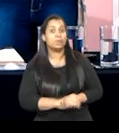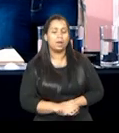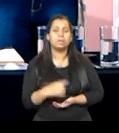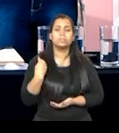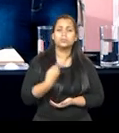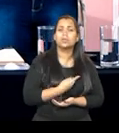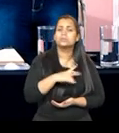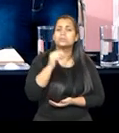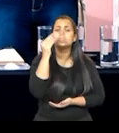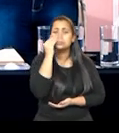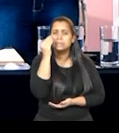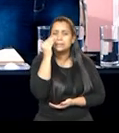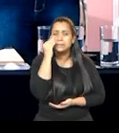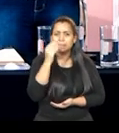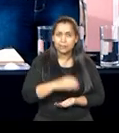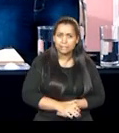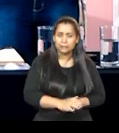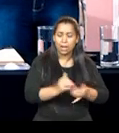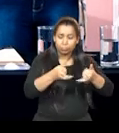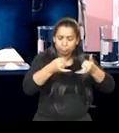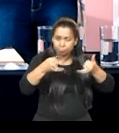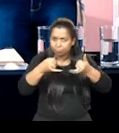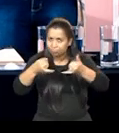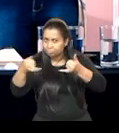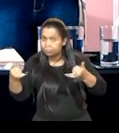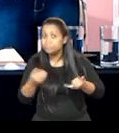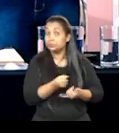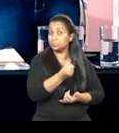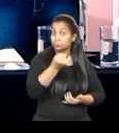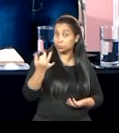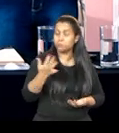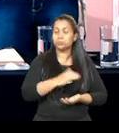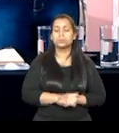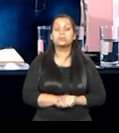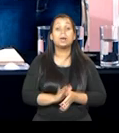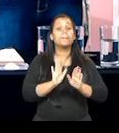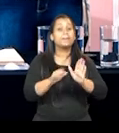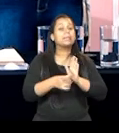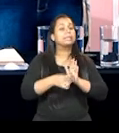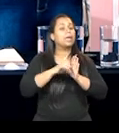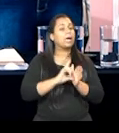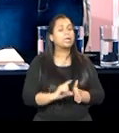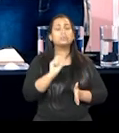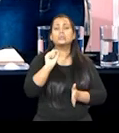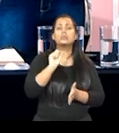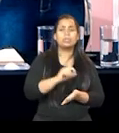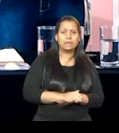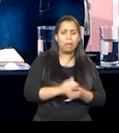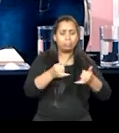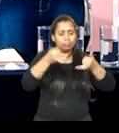vamos testar a condutibilidade elétrica de alguns materiais. Mas antes disso, o que é